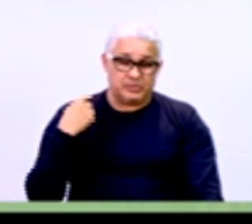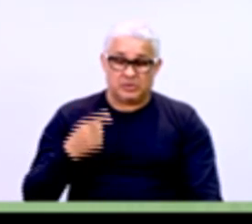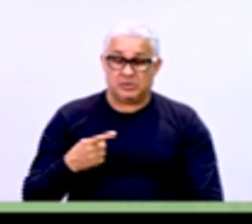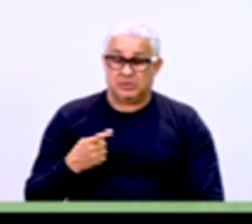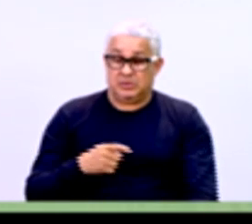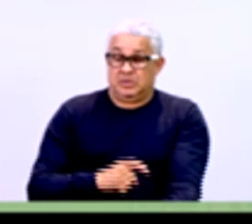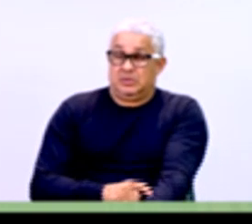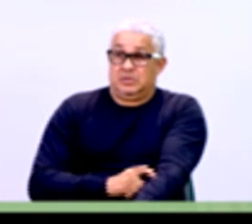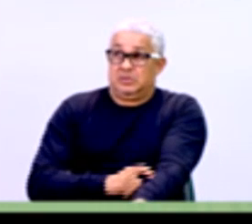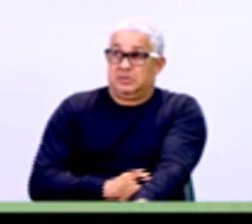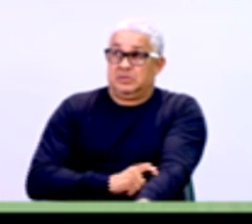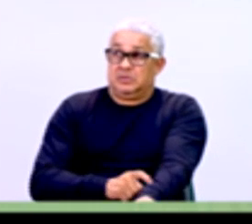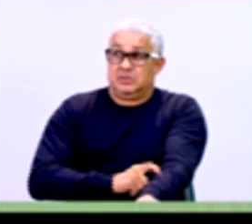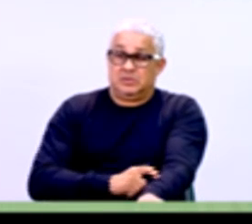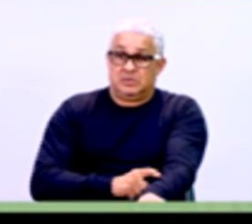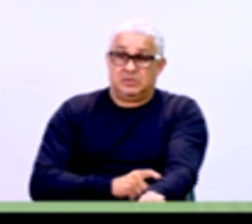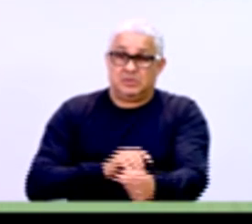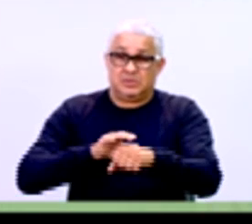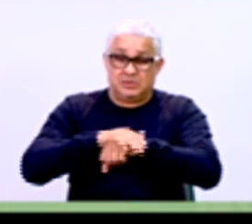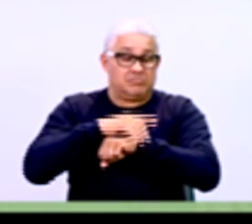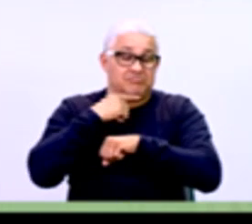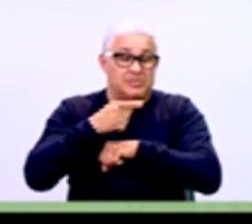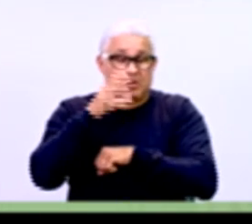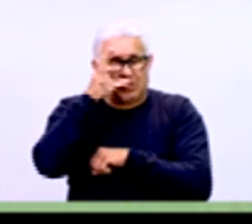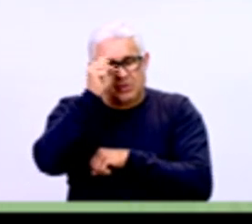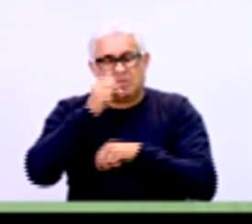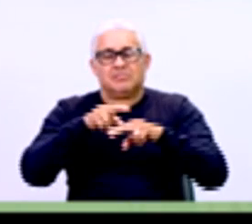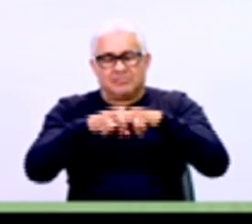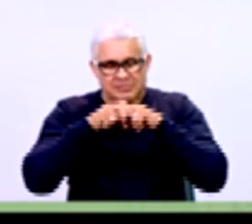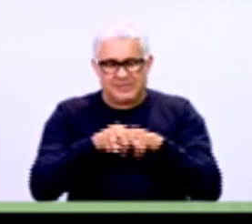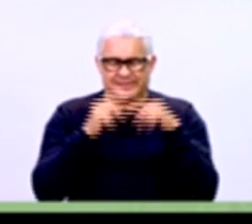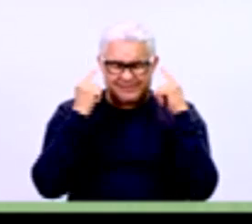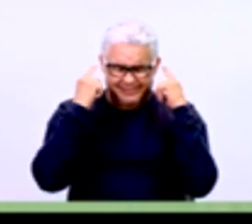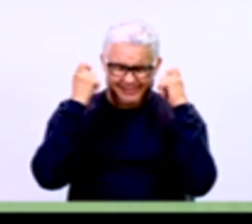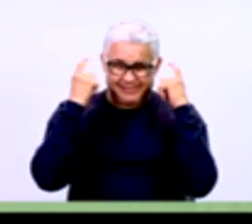desesperados com isso, né? Ter uma noite mal dormida, ocasionada por barulho, enfim.